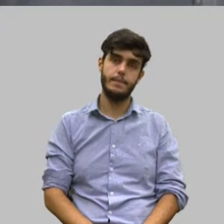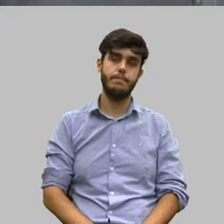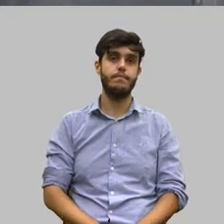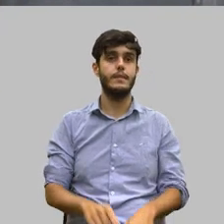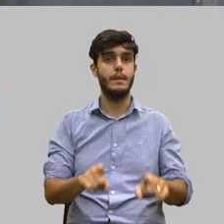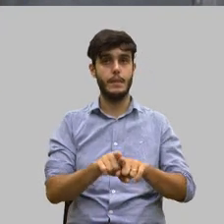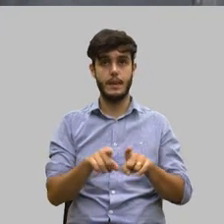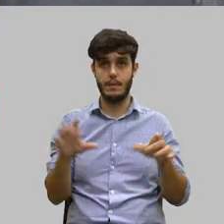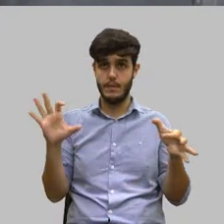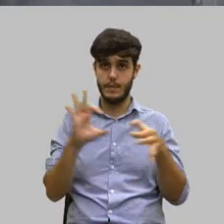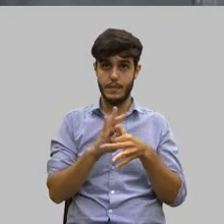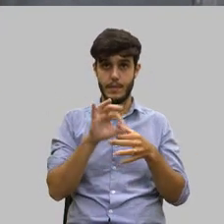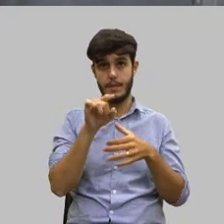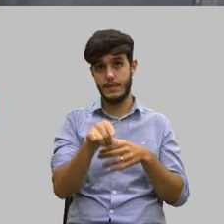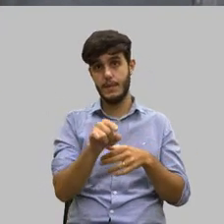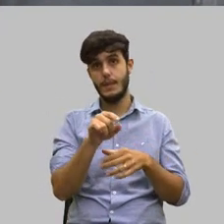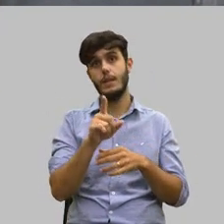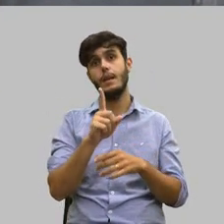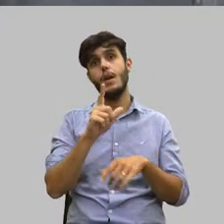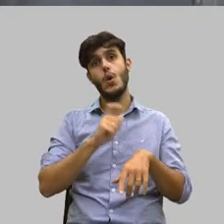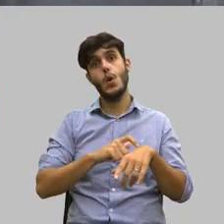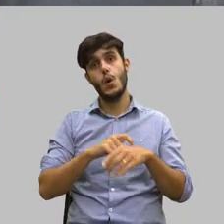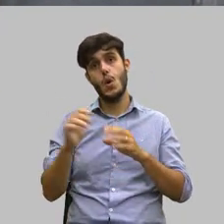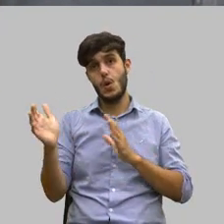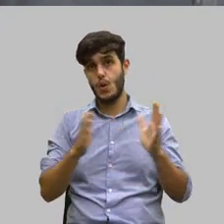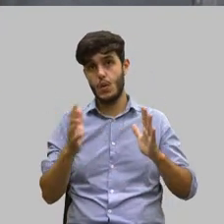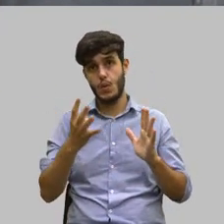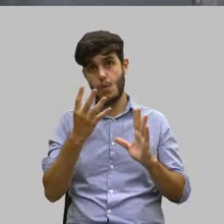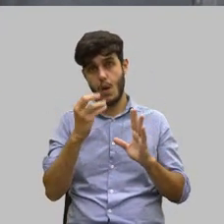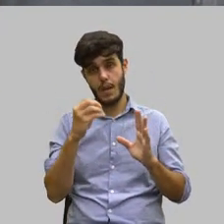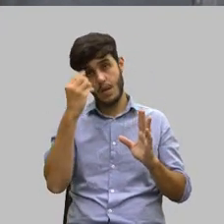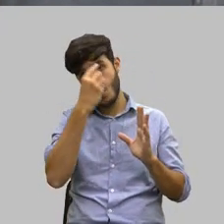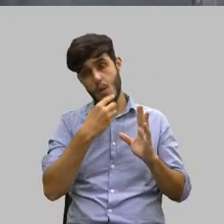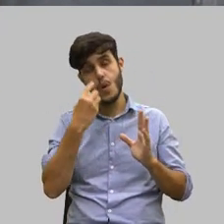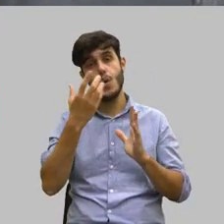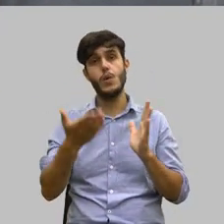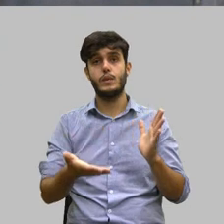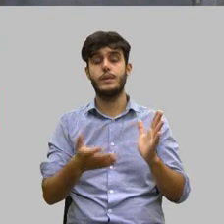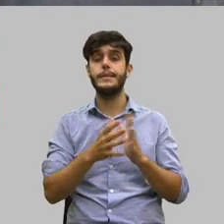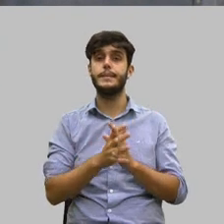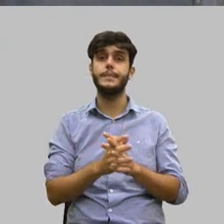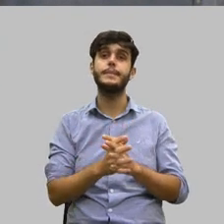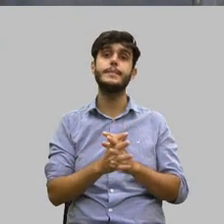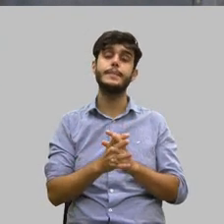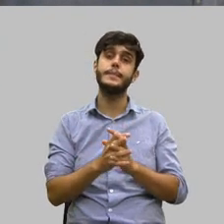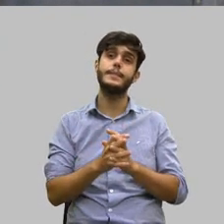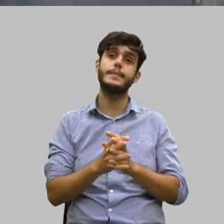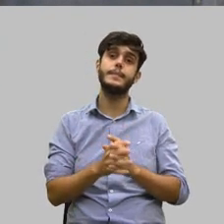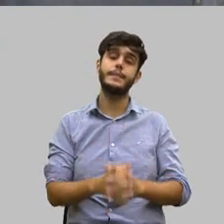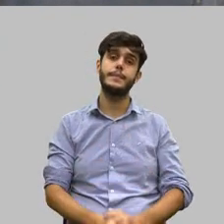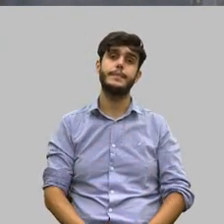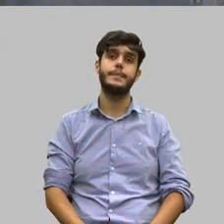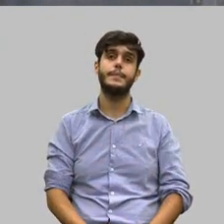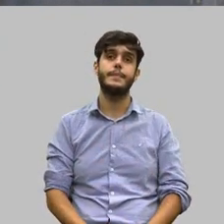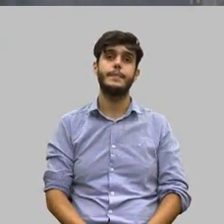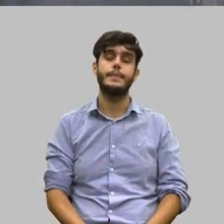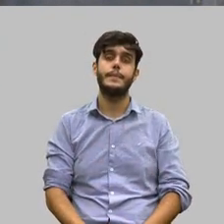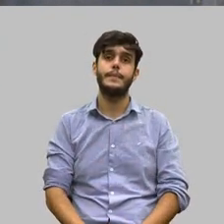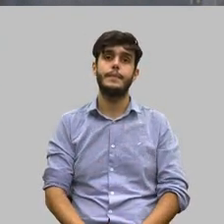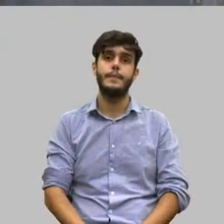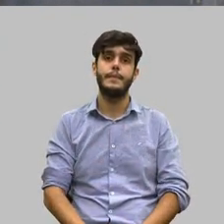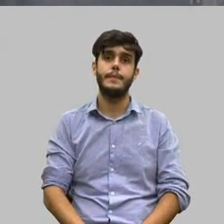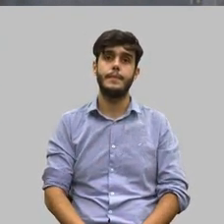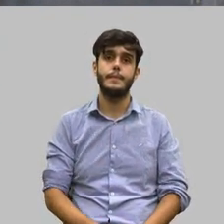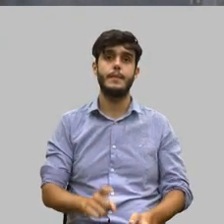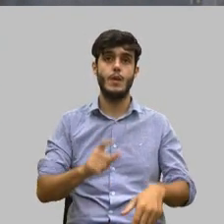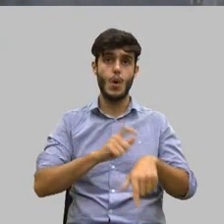exemplo no cumprimento da carga horária que é tema que da nossa questionamento eh a carga horária